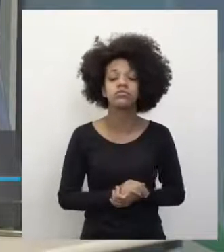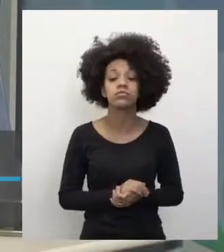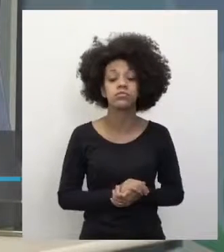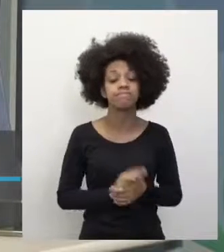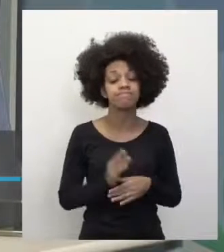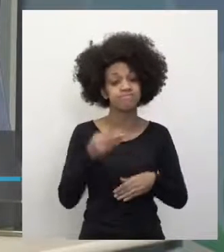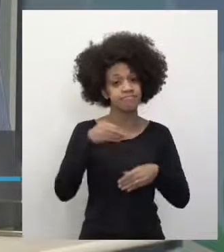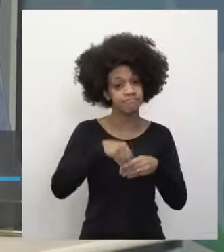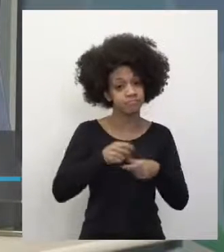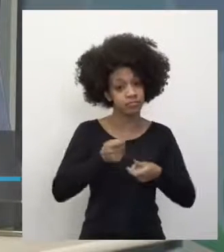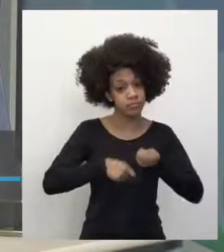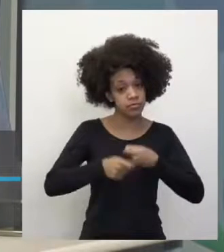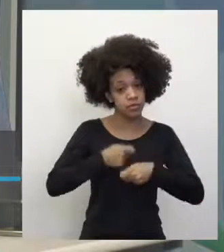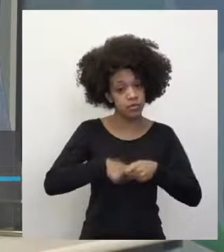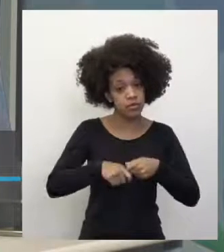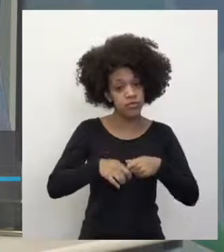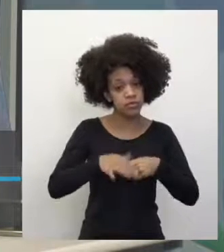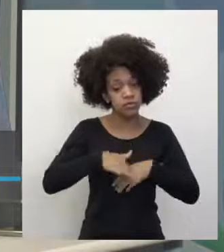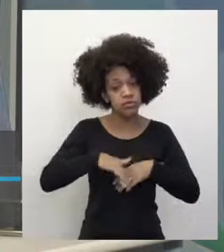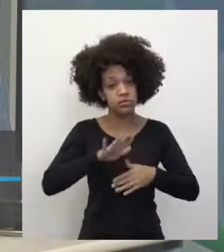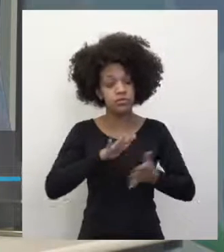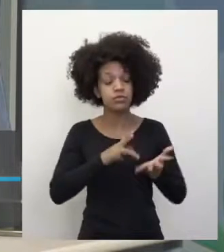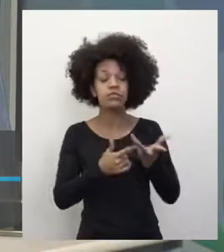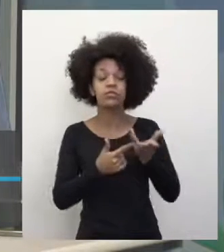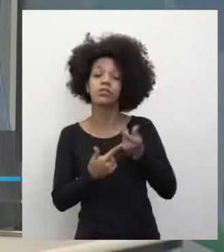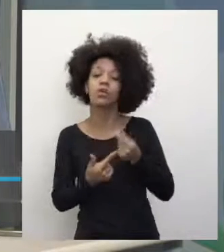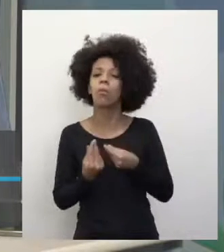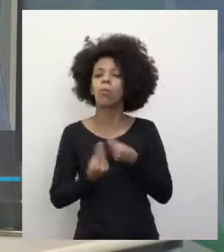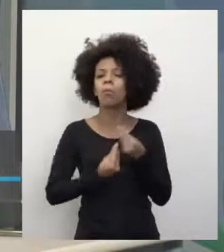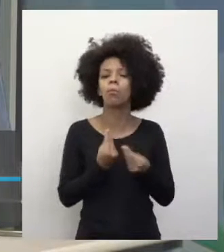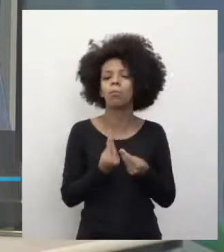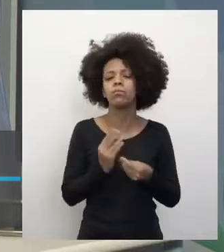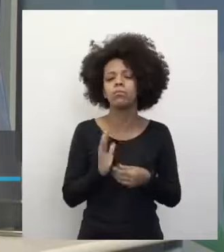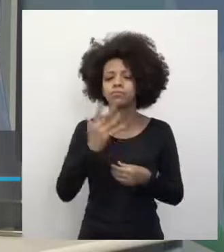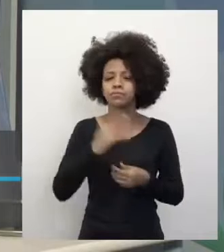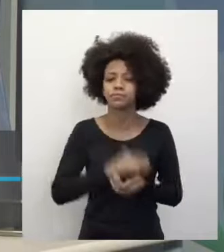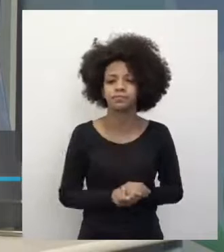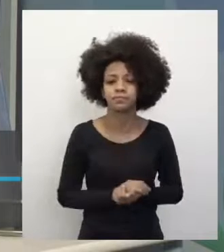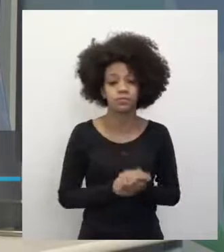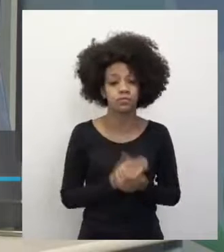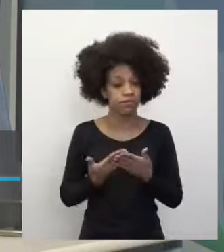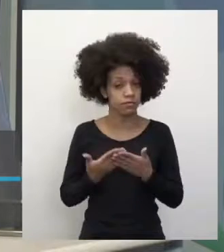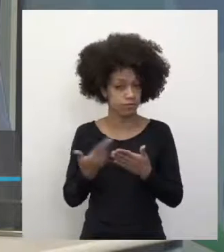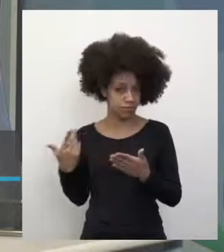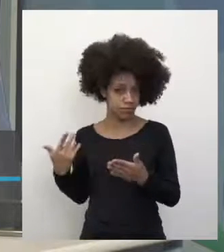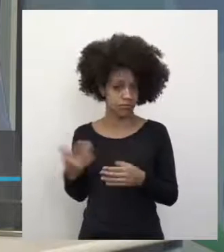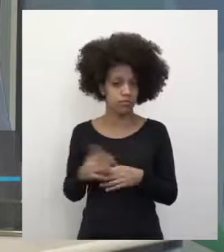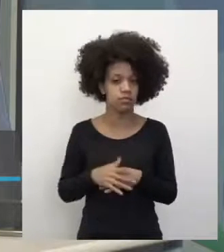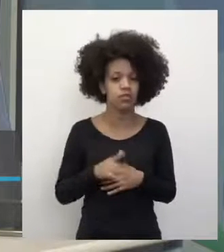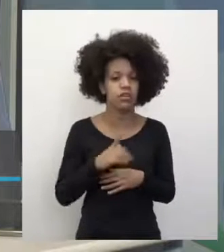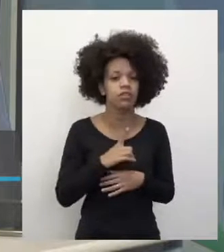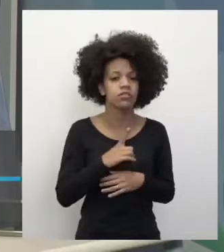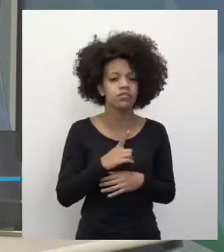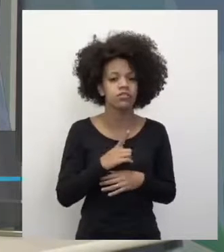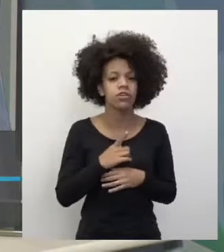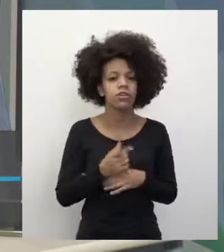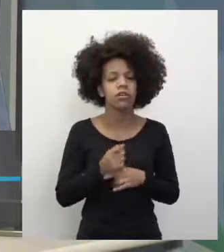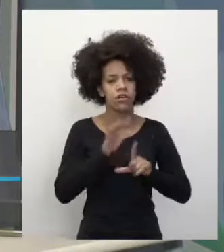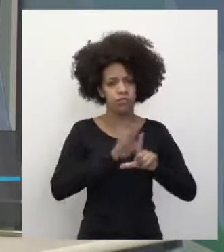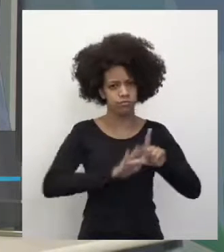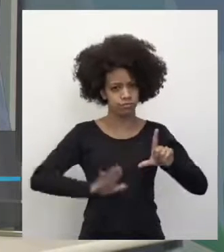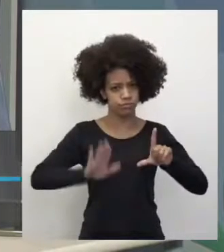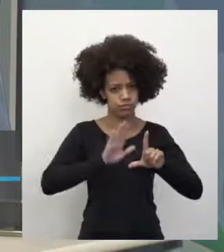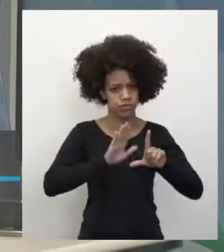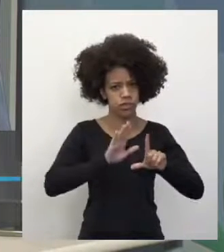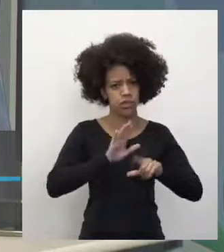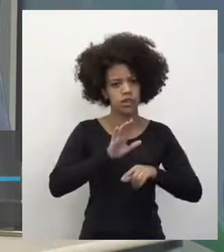dentro, né, a questão do mercado de arte, né, como que funciona o mercado de arte? Antigamente, né, nós tínhamos aí a figura de um